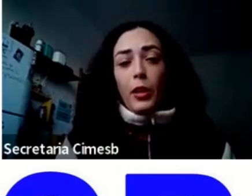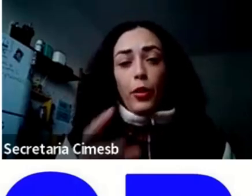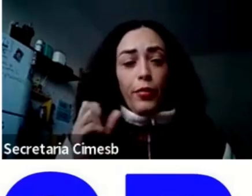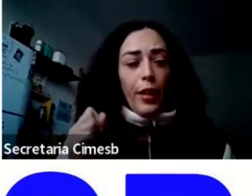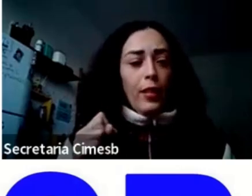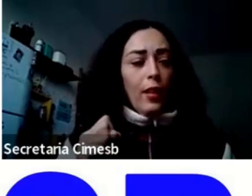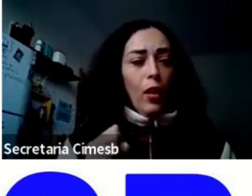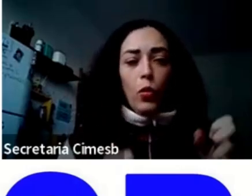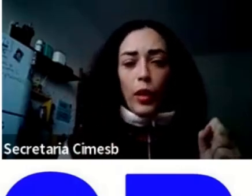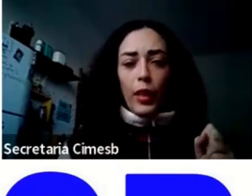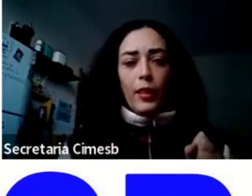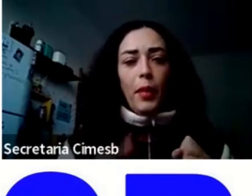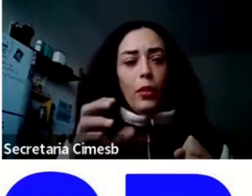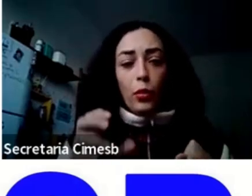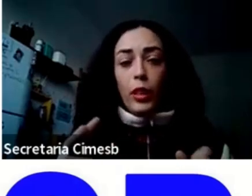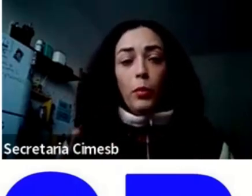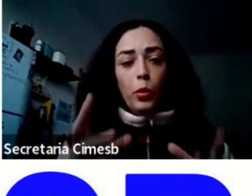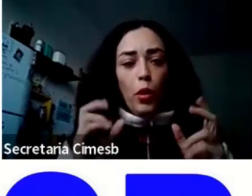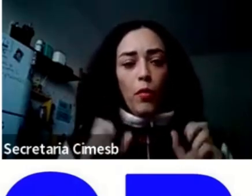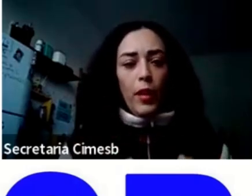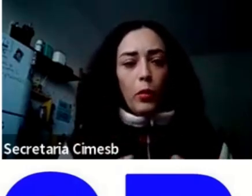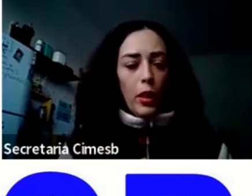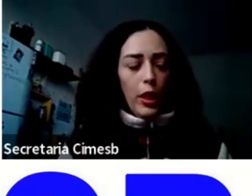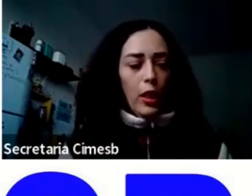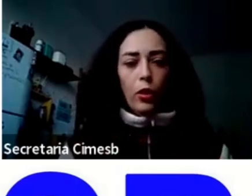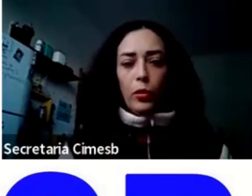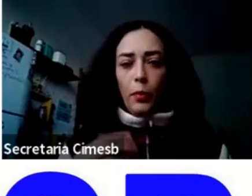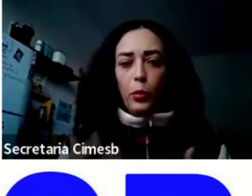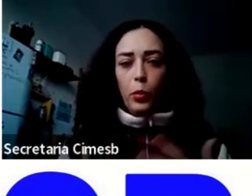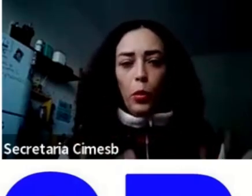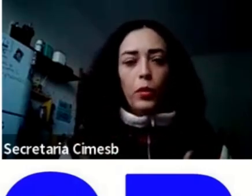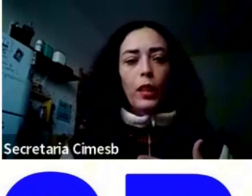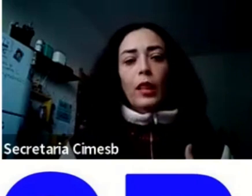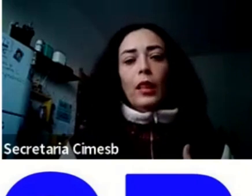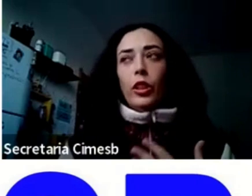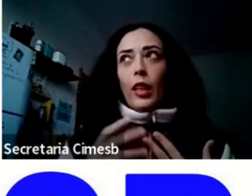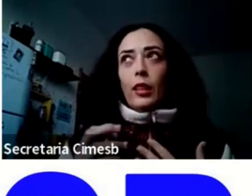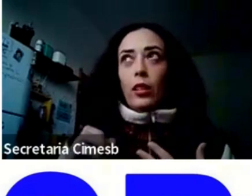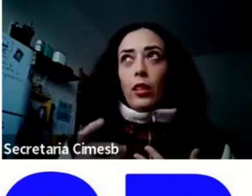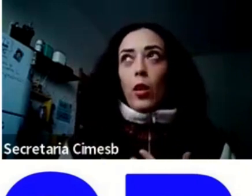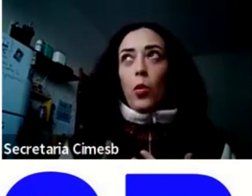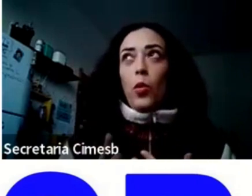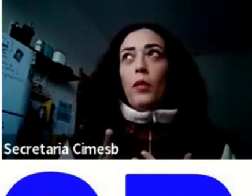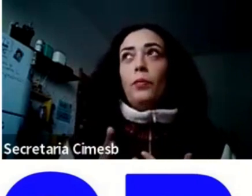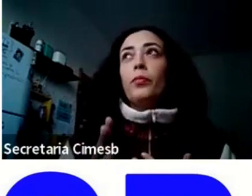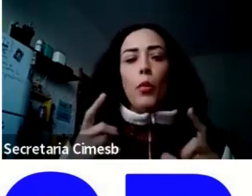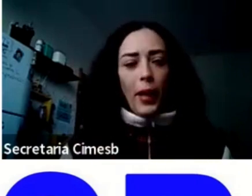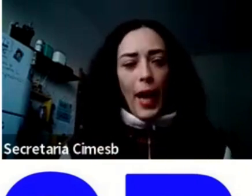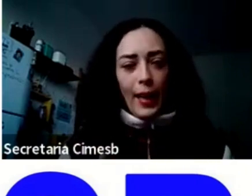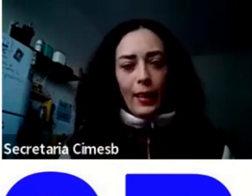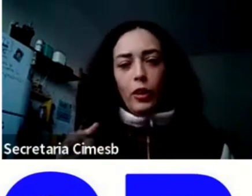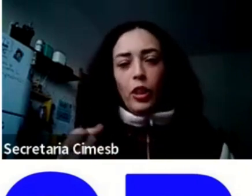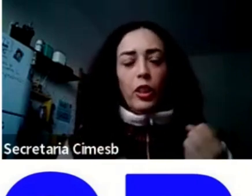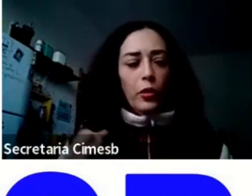começa a absorver, né, algum conhecimento. Os símbolos conversam com a gente o tempo todo, né? A gente está andando na rua e vê